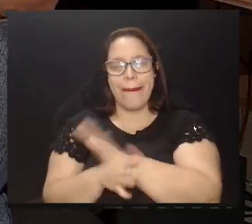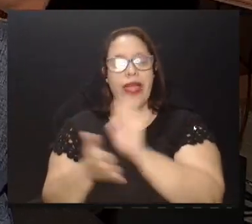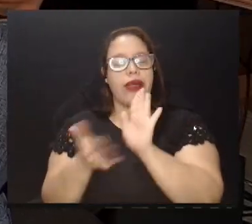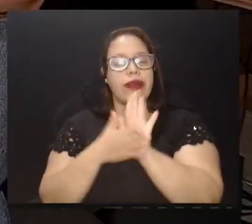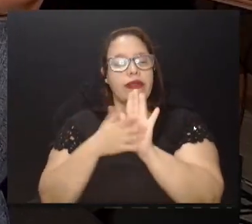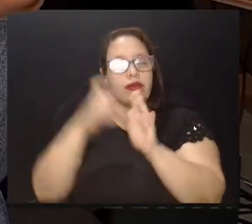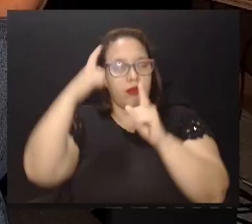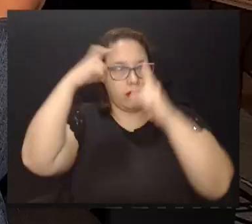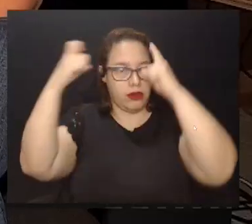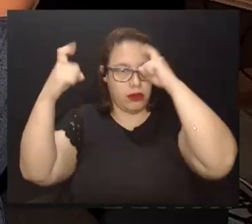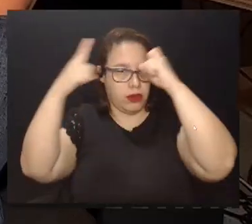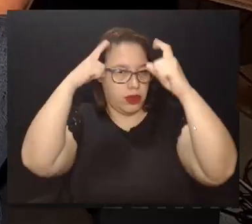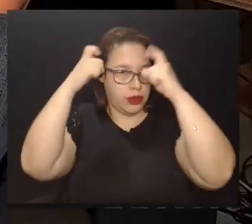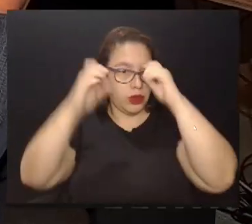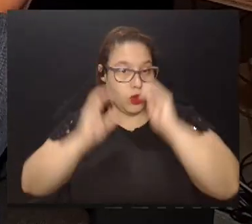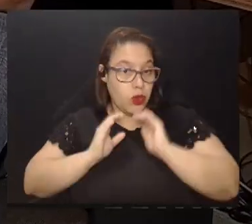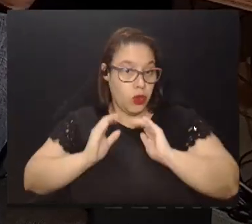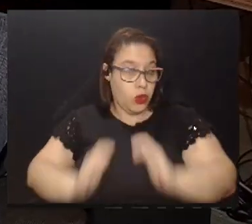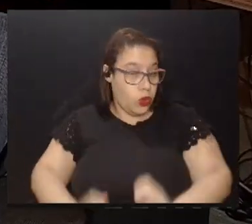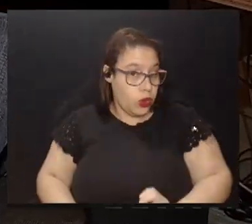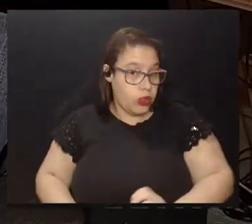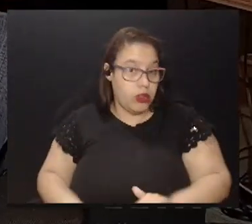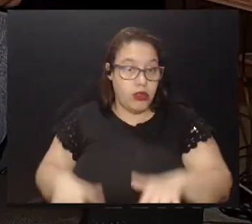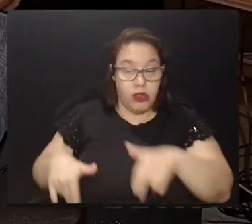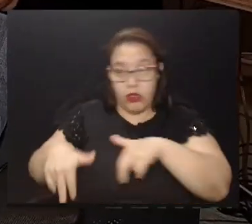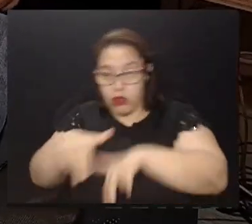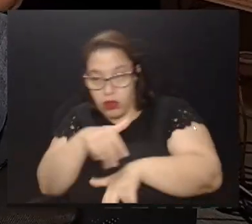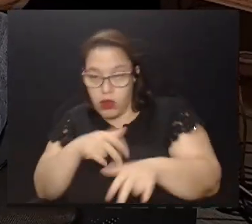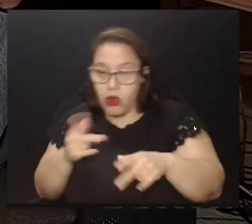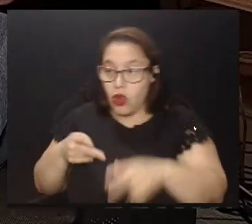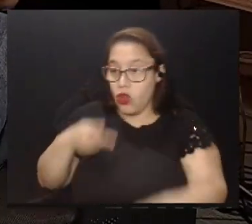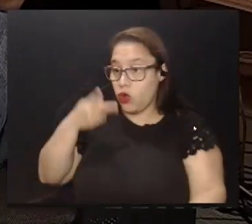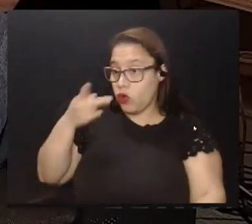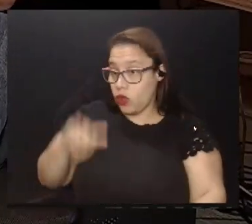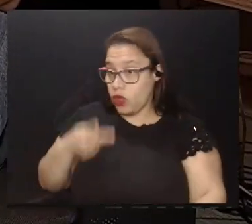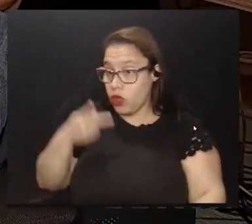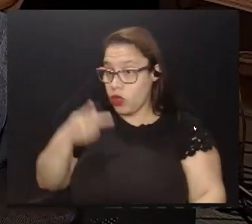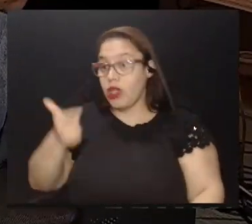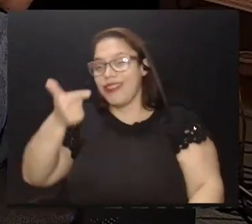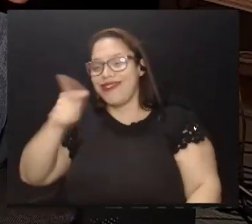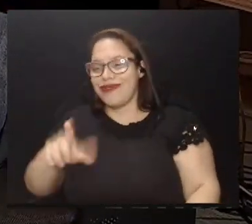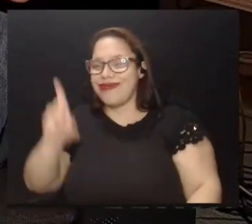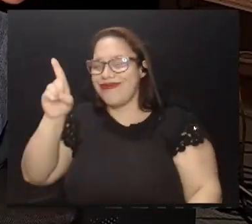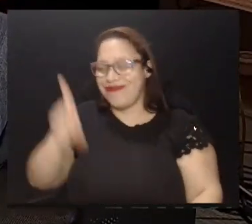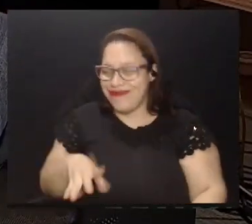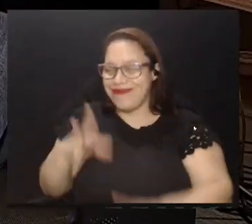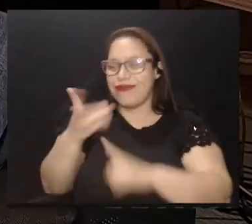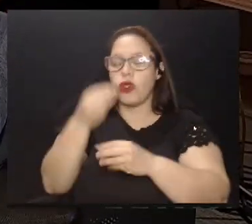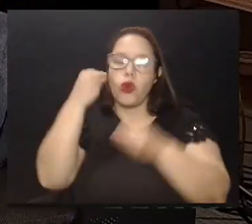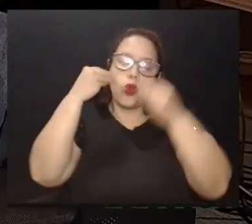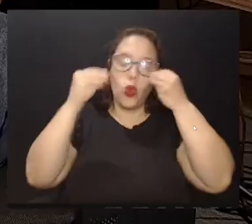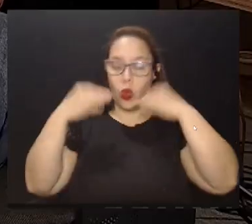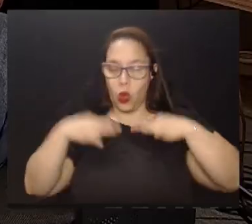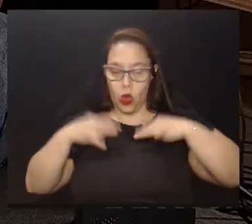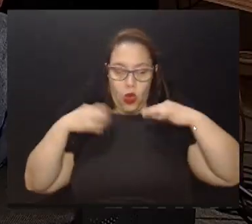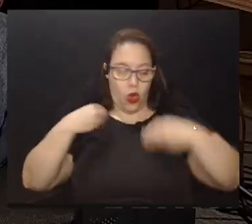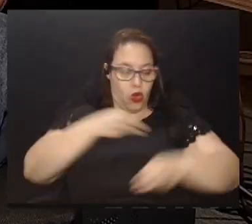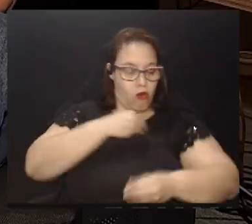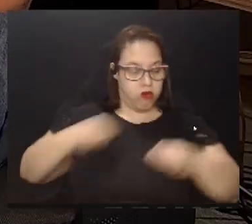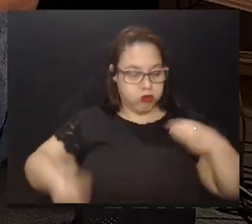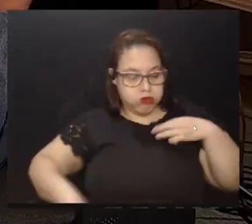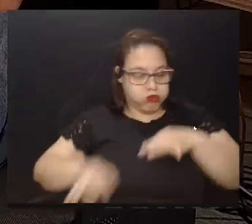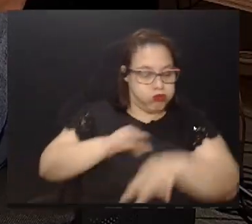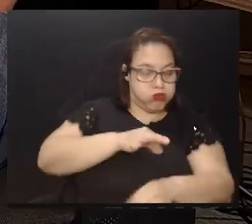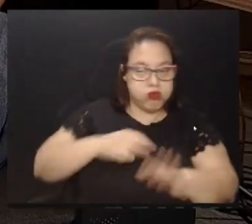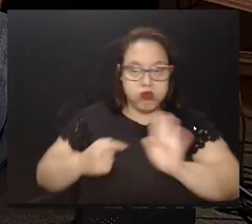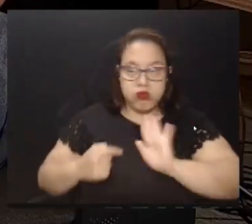comportar, uma maneira de se mexer, o jeito de falar, e aí vem de novo a direção de arte, com a maquiagem, com o figurino, que ajudam a dar uma cara para esse personagem.